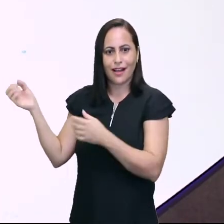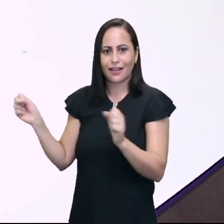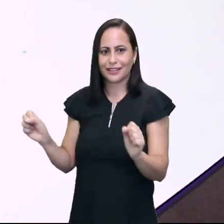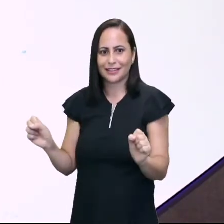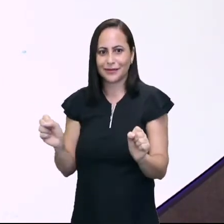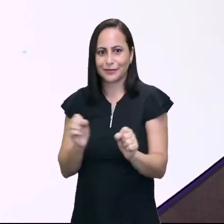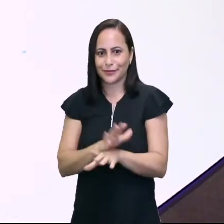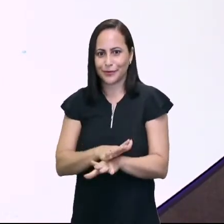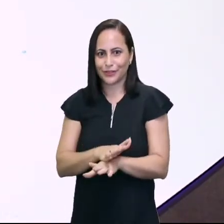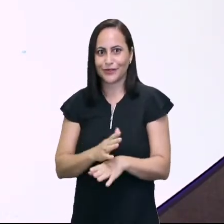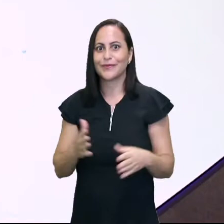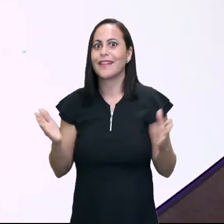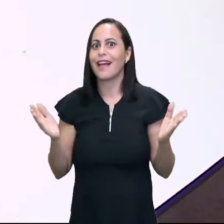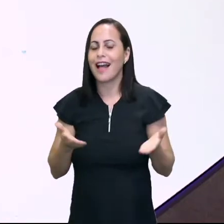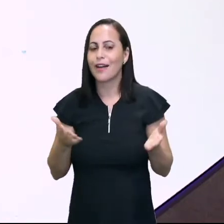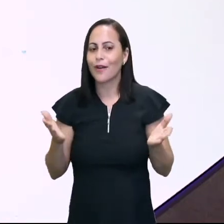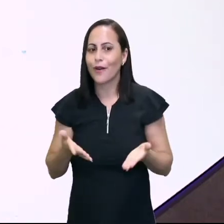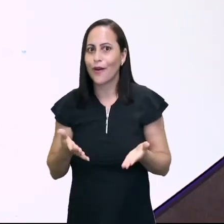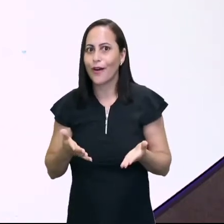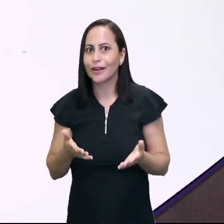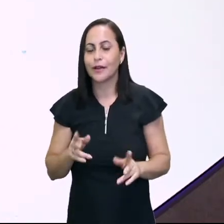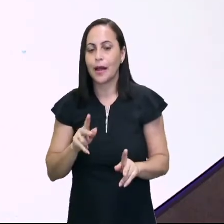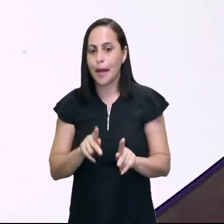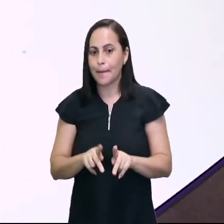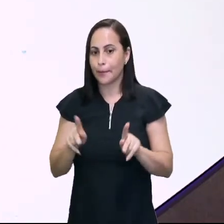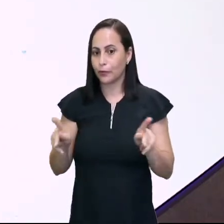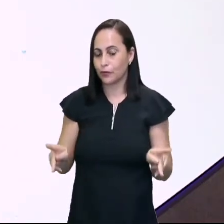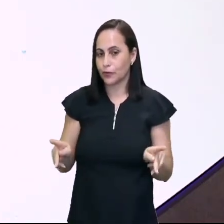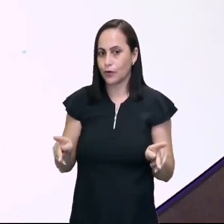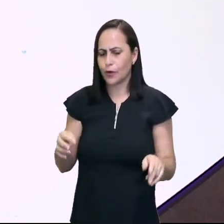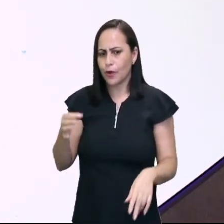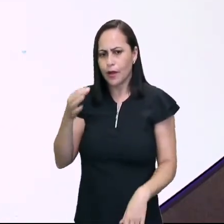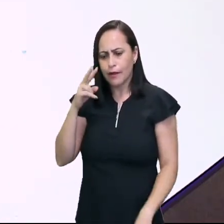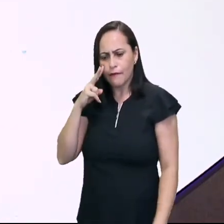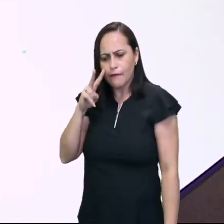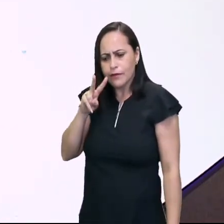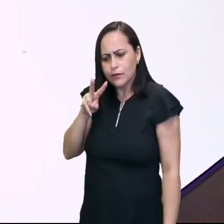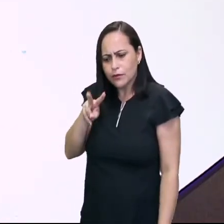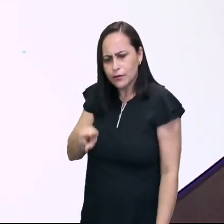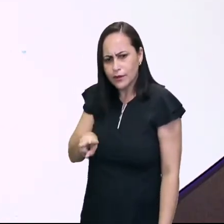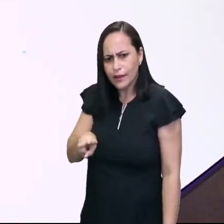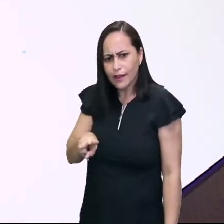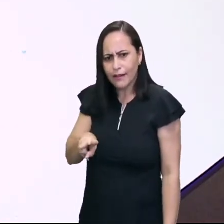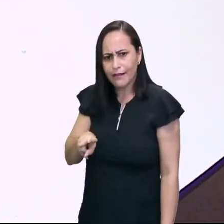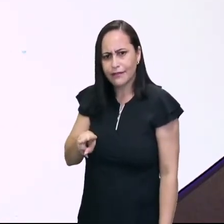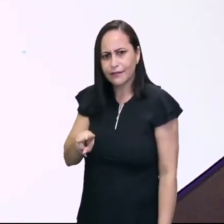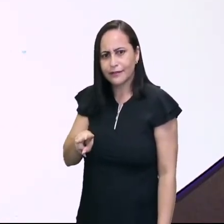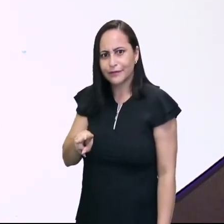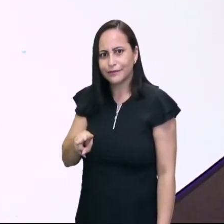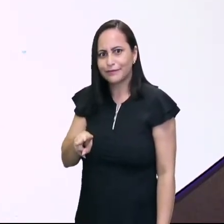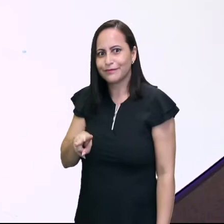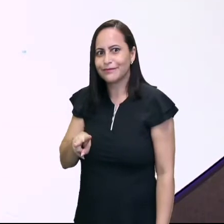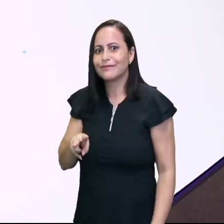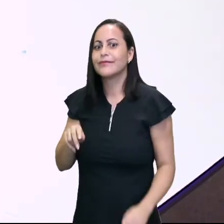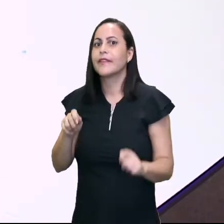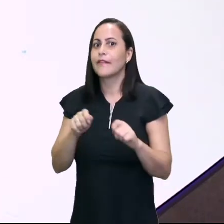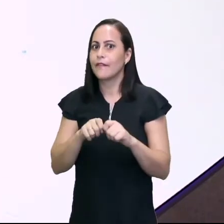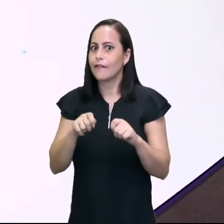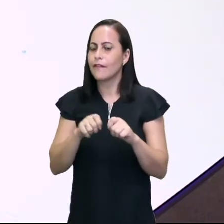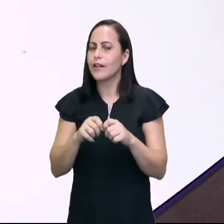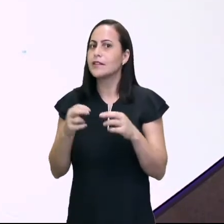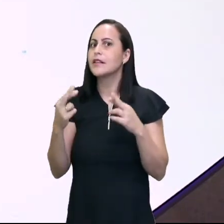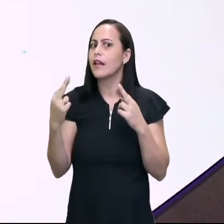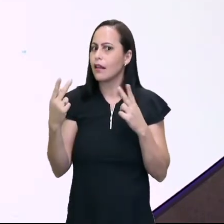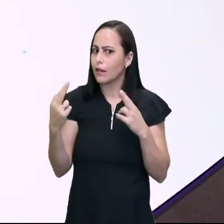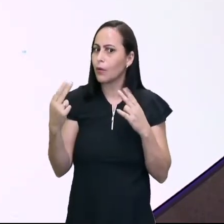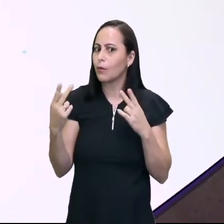Prontinho. Agora, a Luciene vai observar. Será que eu vou conseguir? Agora vamos lá. Agora ela vai ter que fazer do